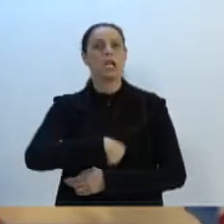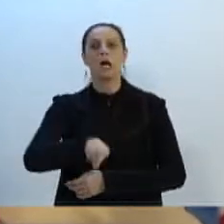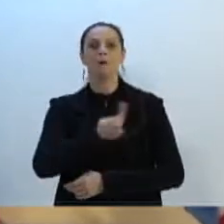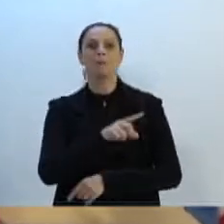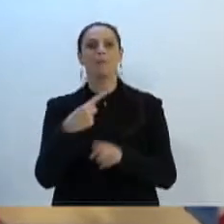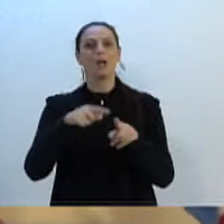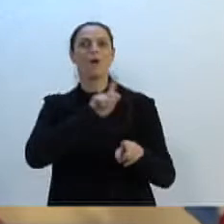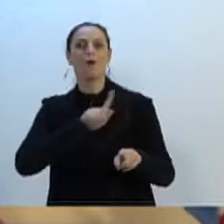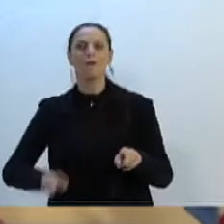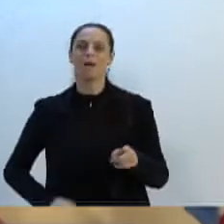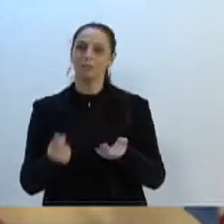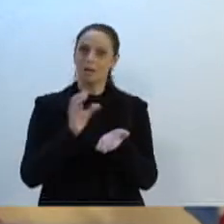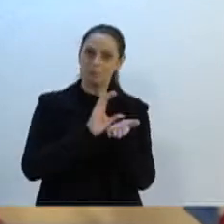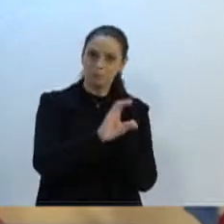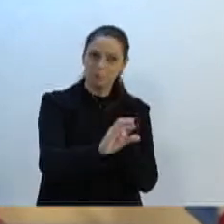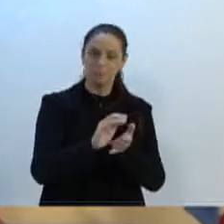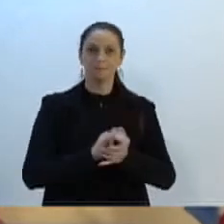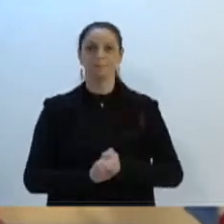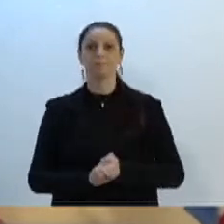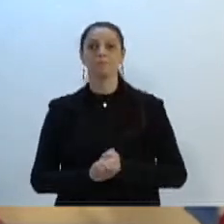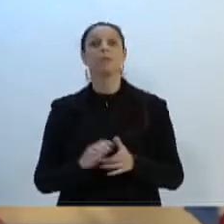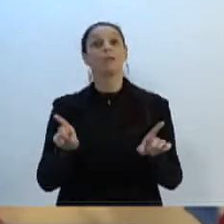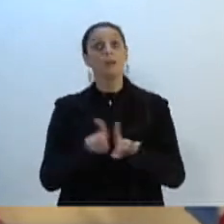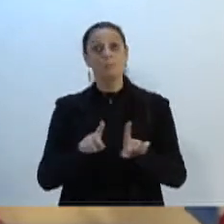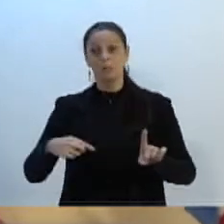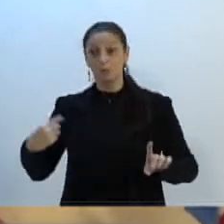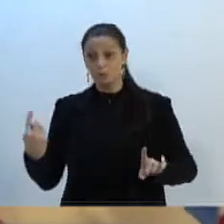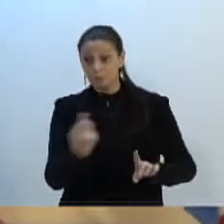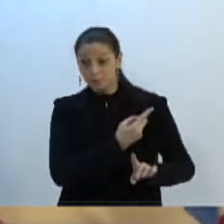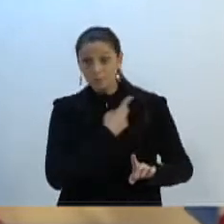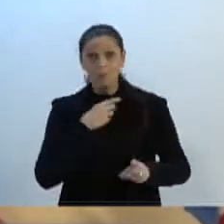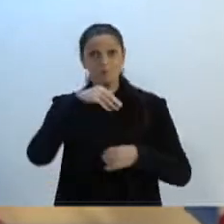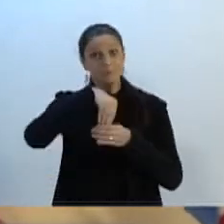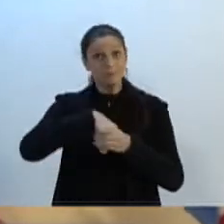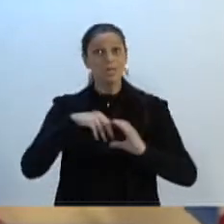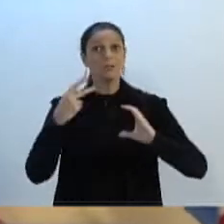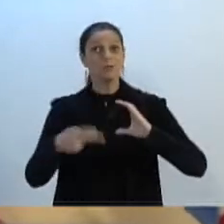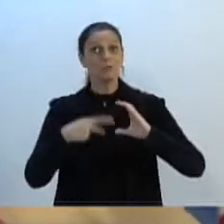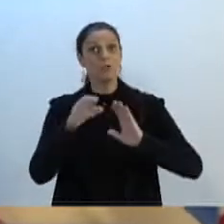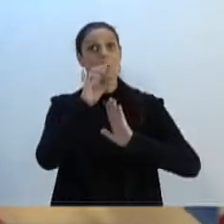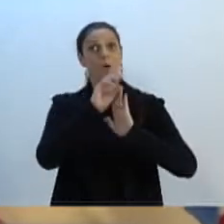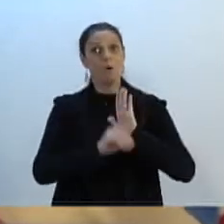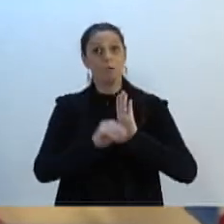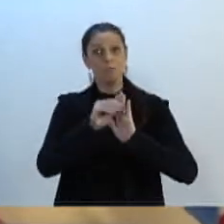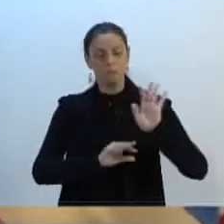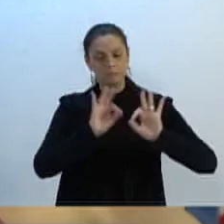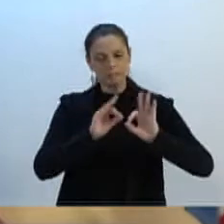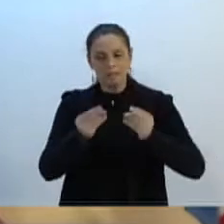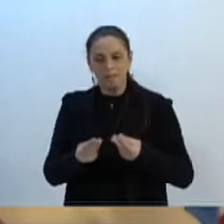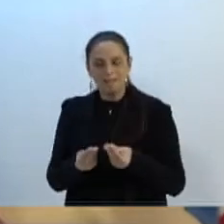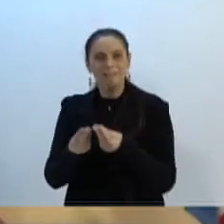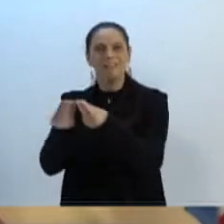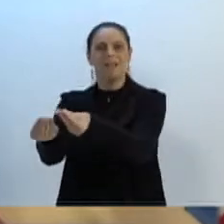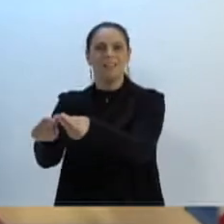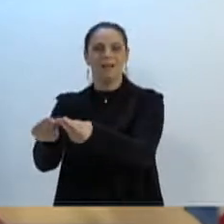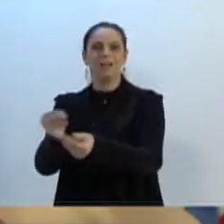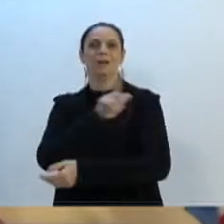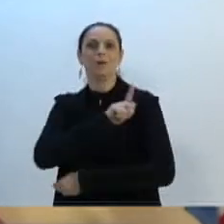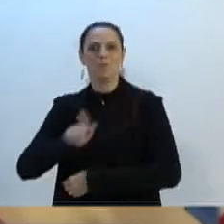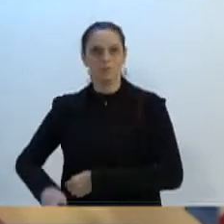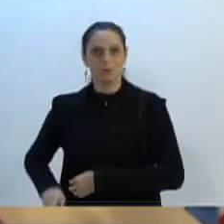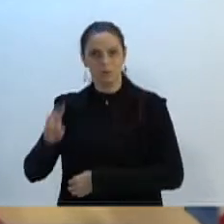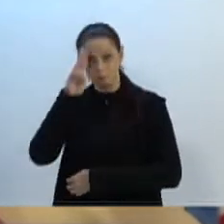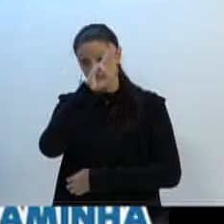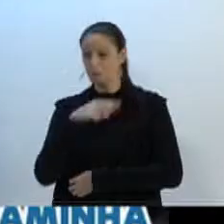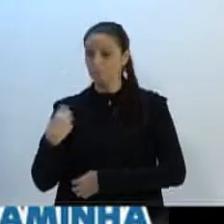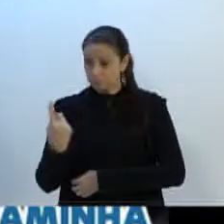de destacar a entrega de um ofício que fizemos aqui na Casa Legislativa ao governador Moisés, que foi algo que nós conseguimos